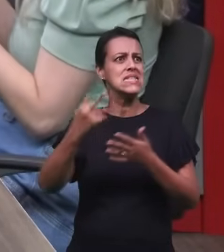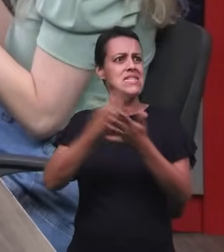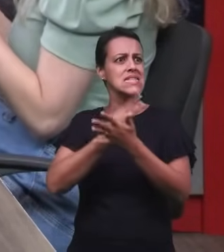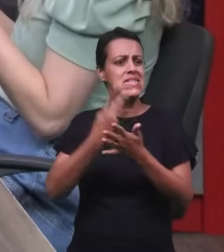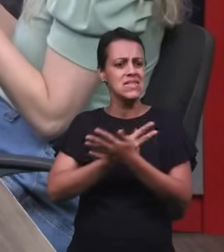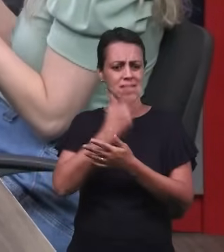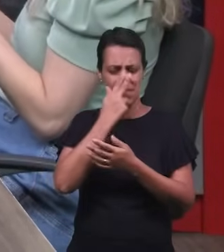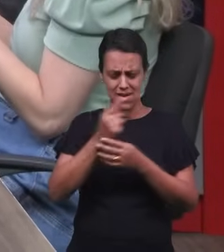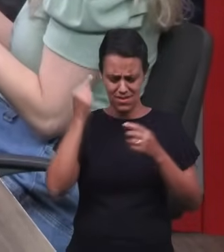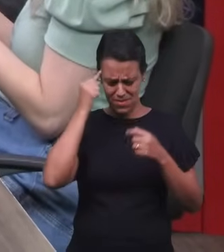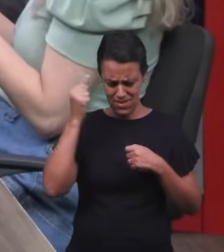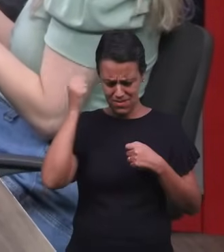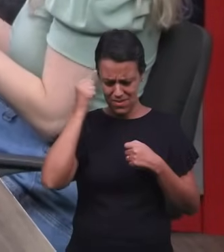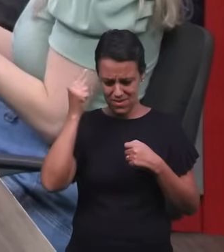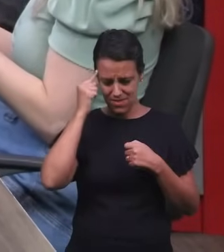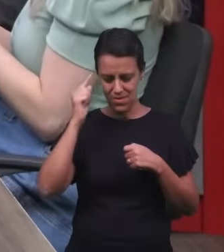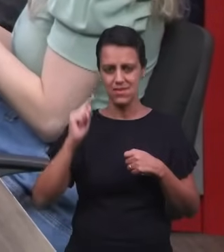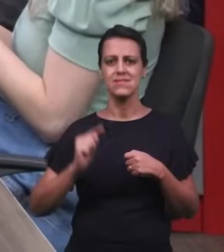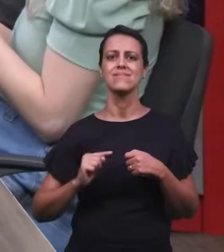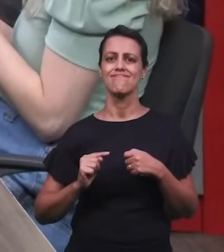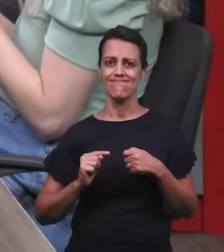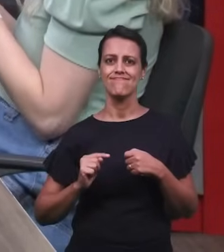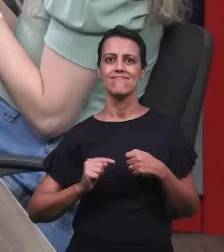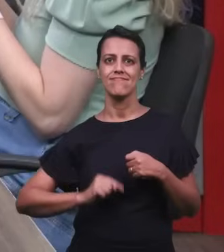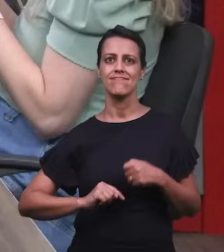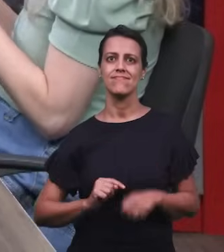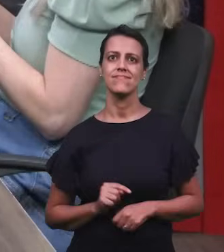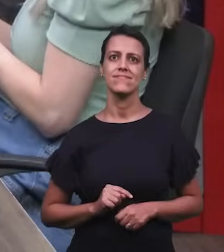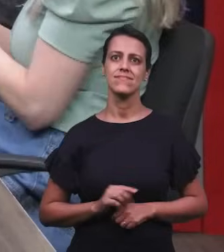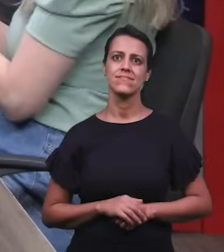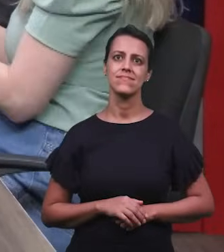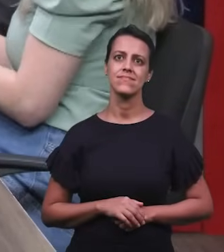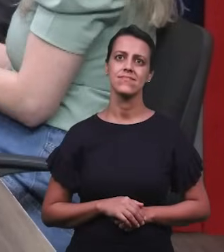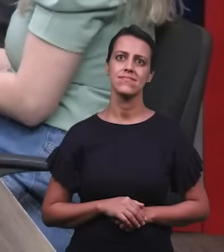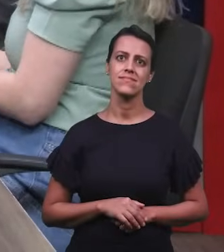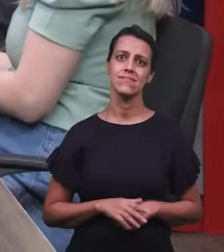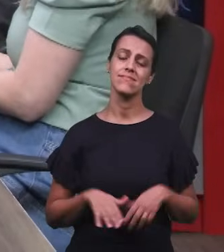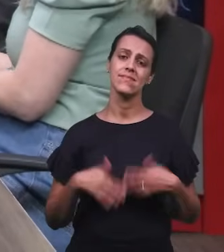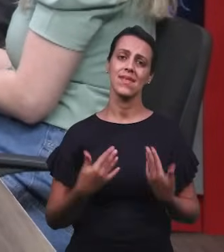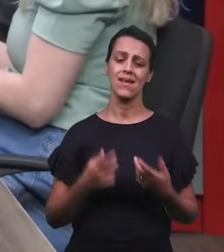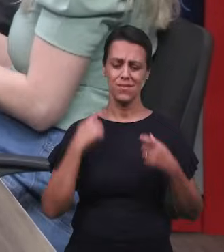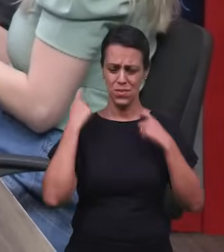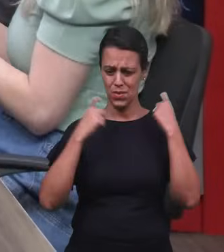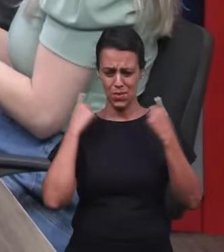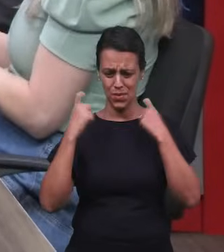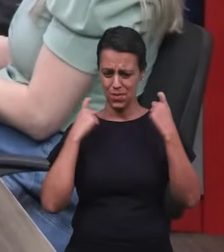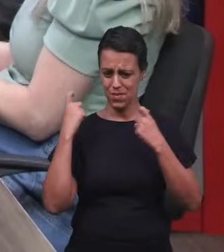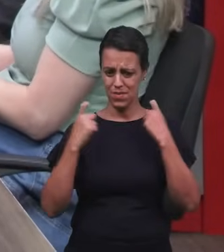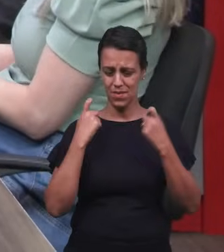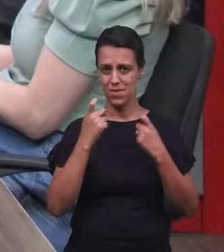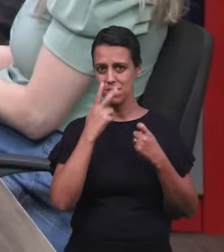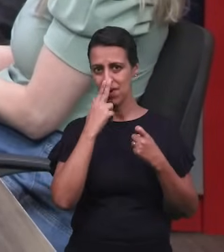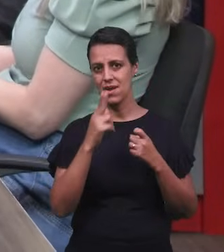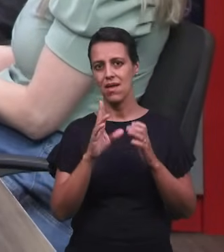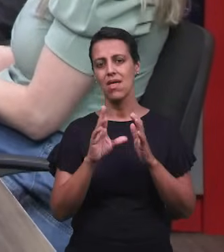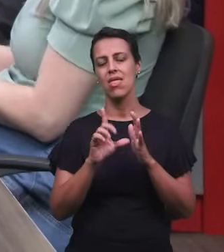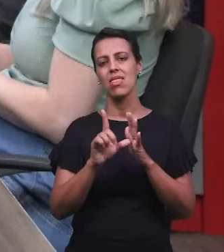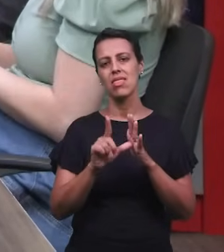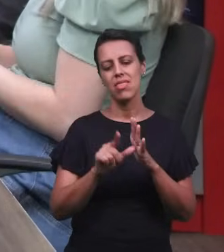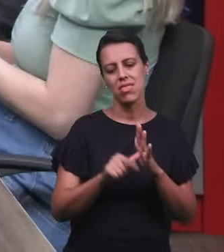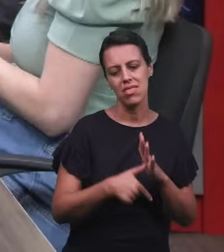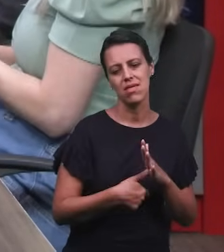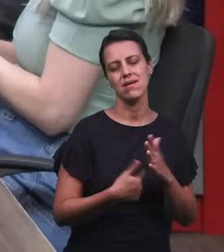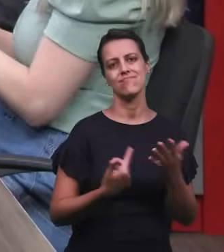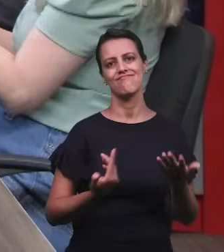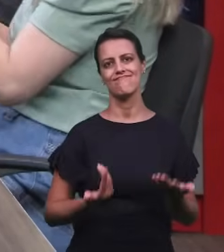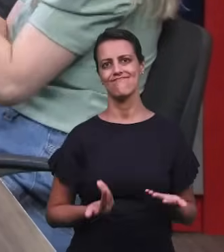fica planejando muito, acaba se preocupando demais. Por se preocupar muito, a entrega é mais tardia, porque